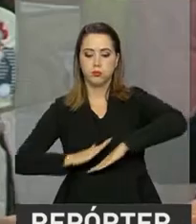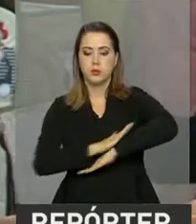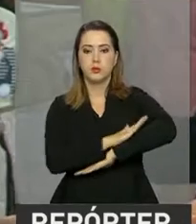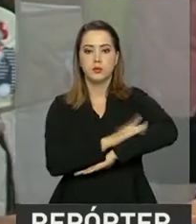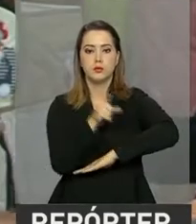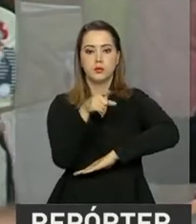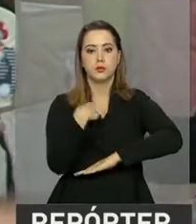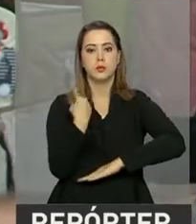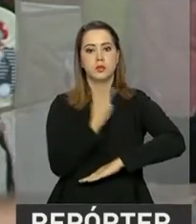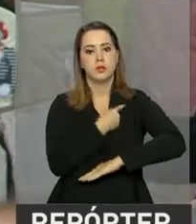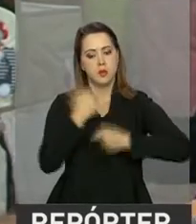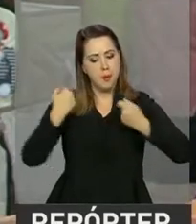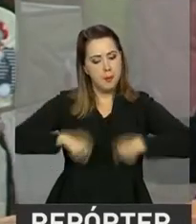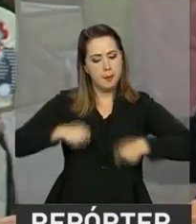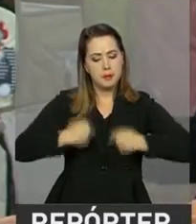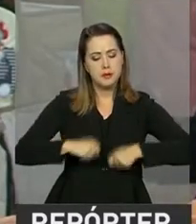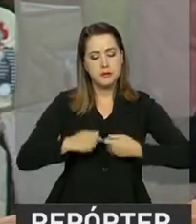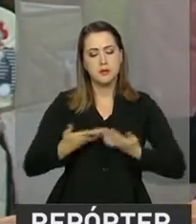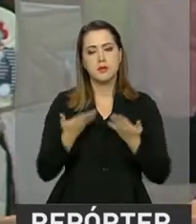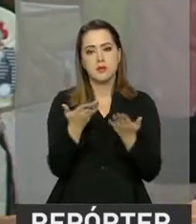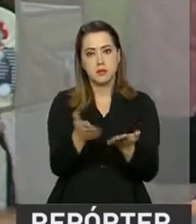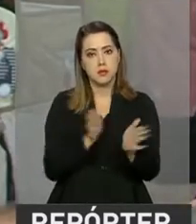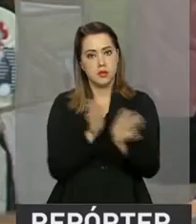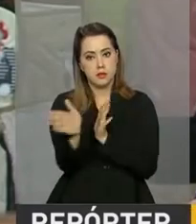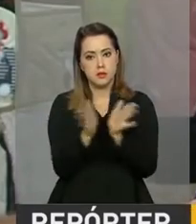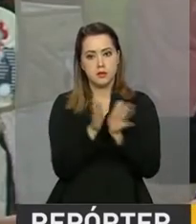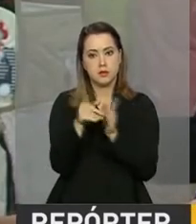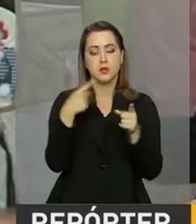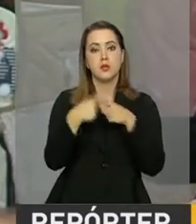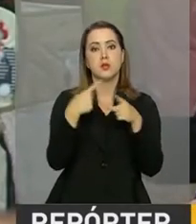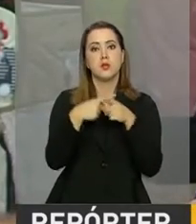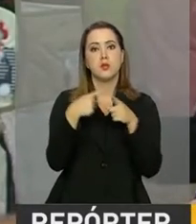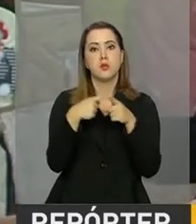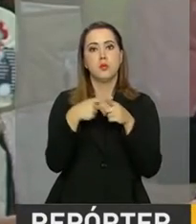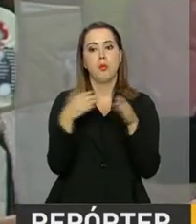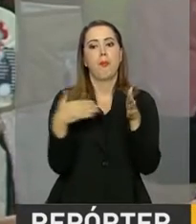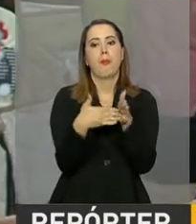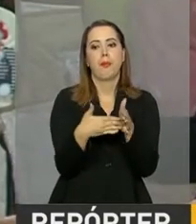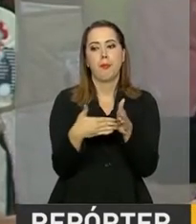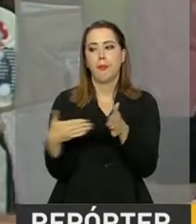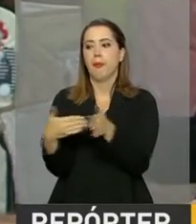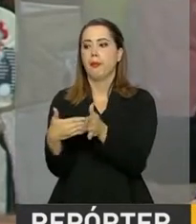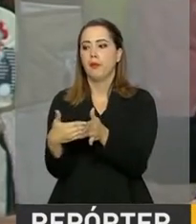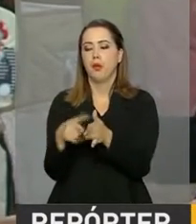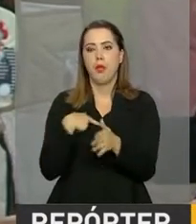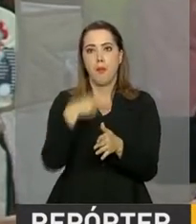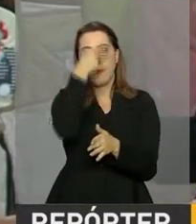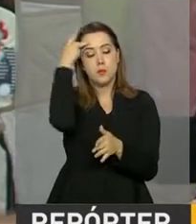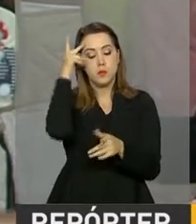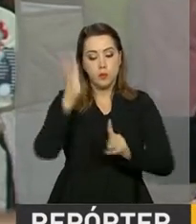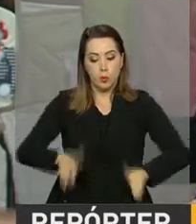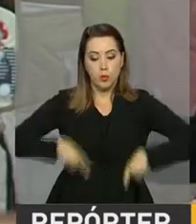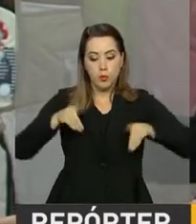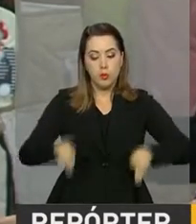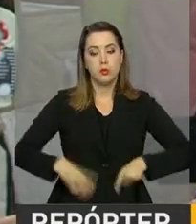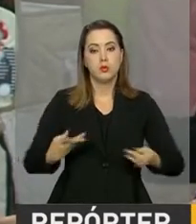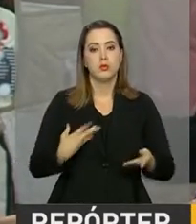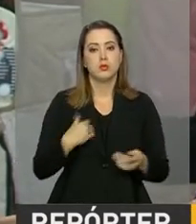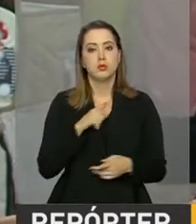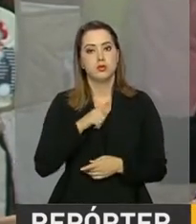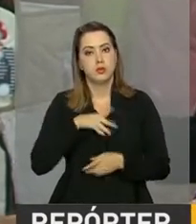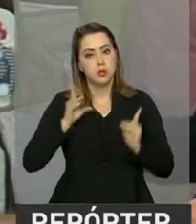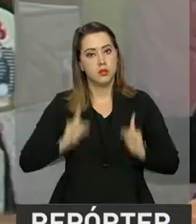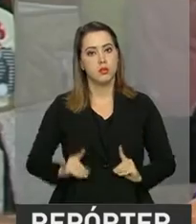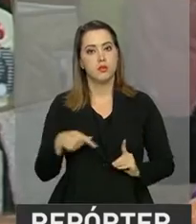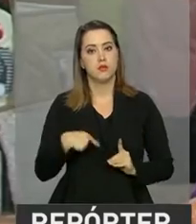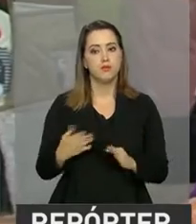A nossa necessidade de estar colocando a acessibilidade foi porque limitava muito do cadeirante, né, quem tinha esse tipo de